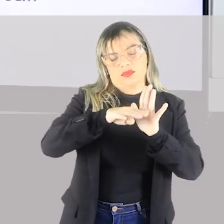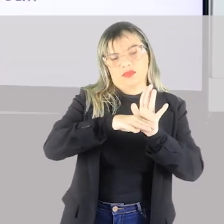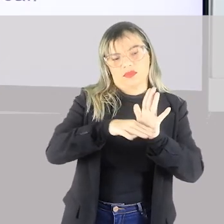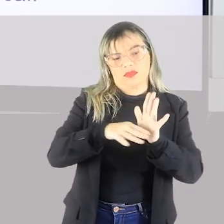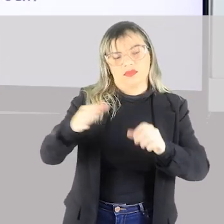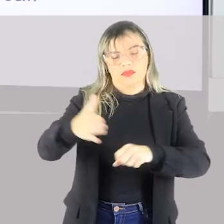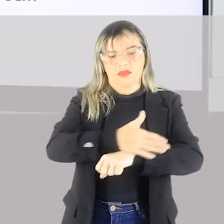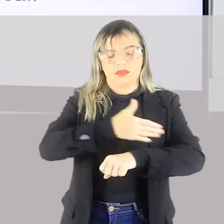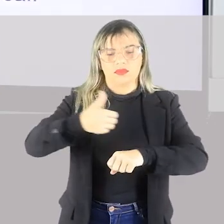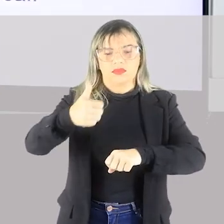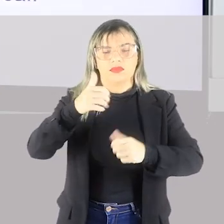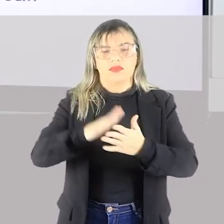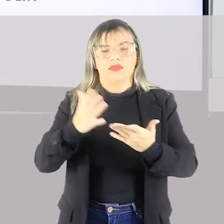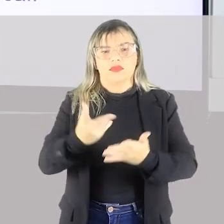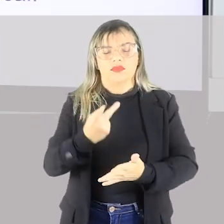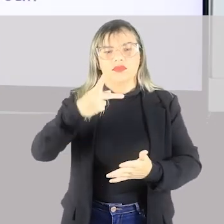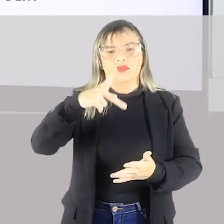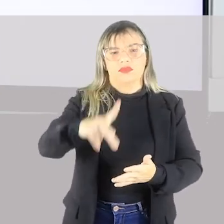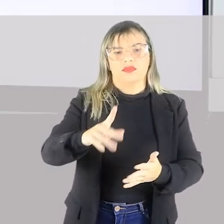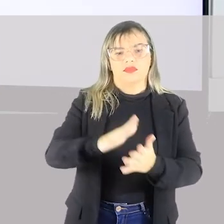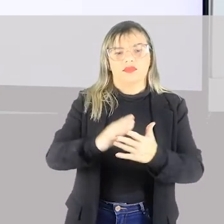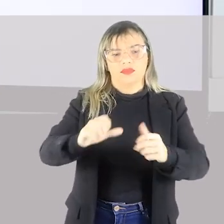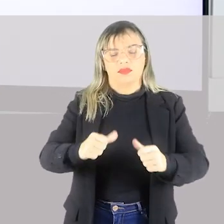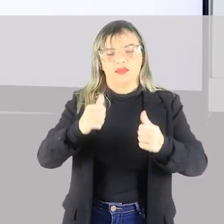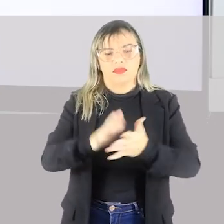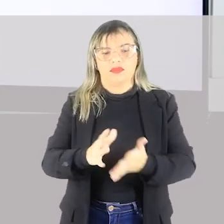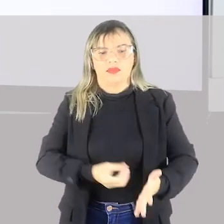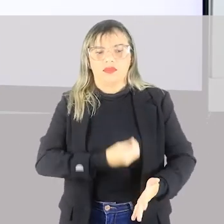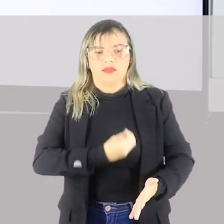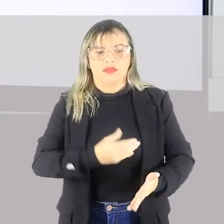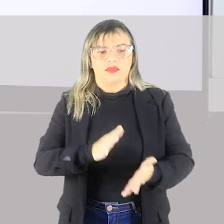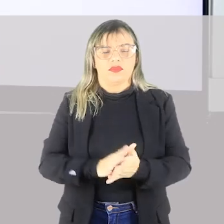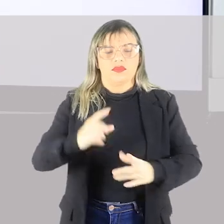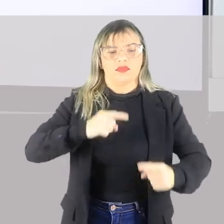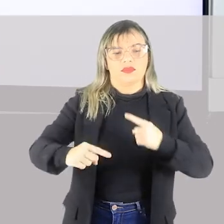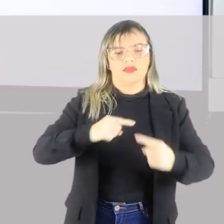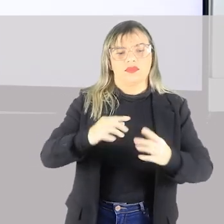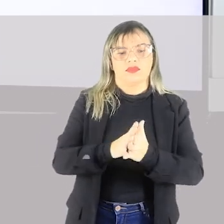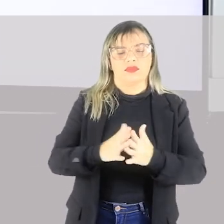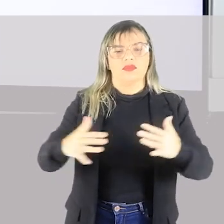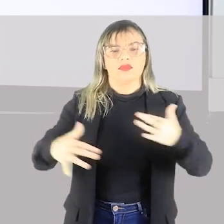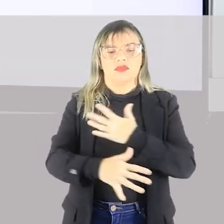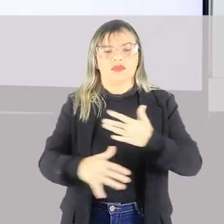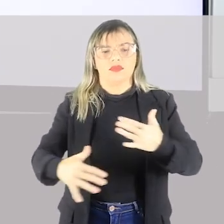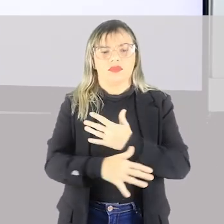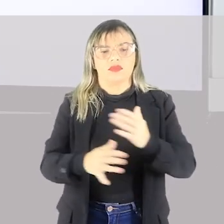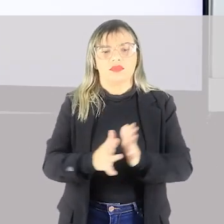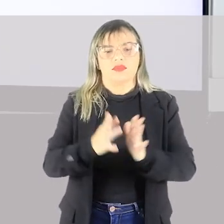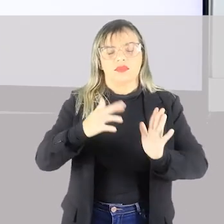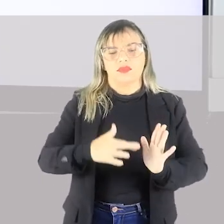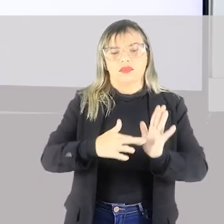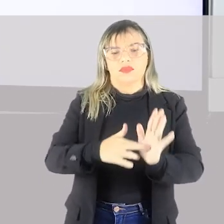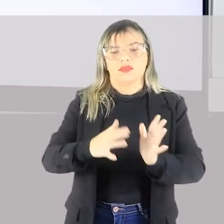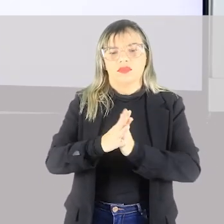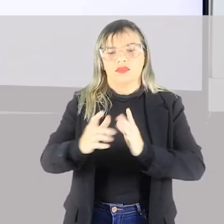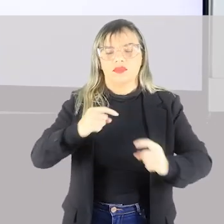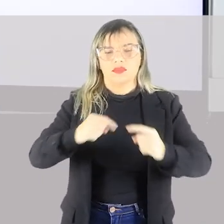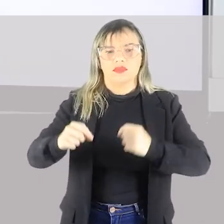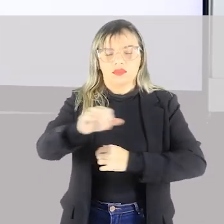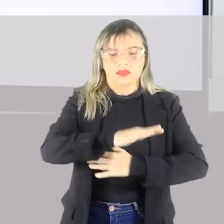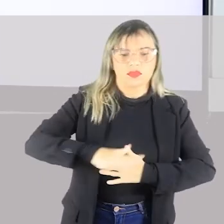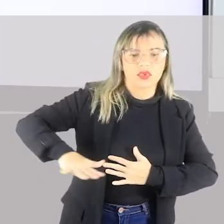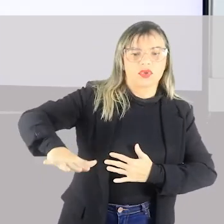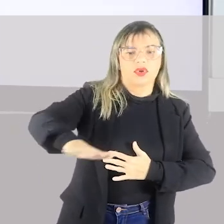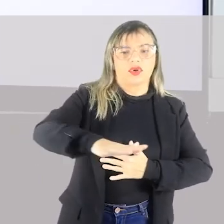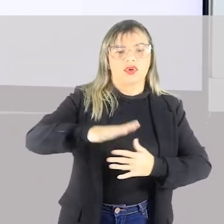a melhoria ali da sua qualidade de vida. A política urbana representa uma política espacial, isso é importante,